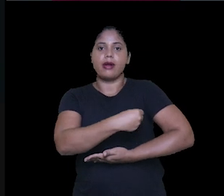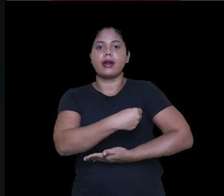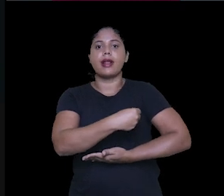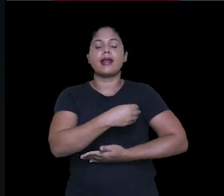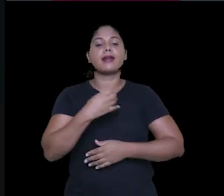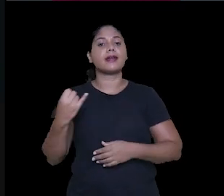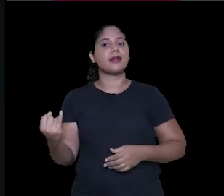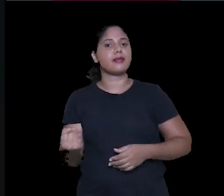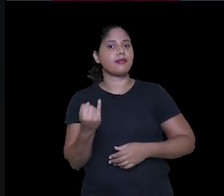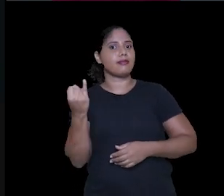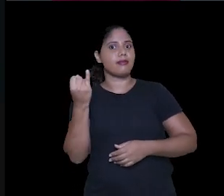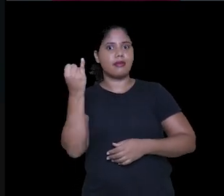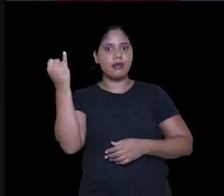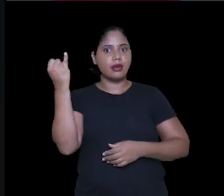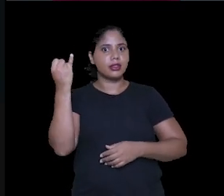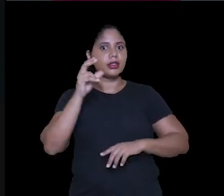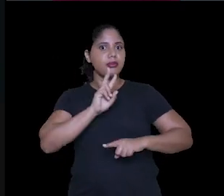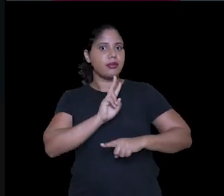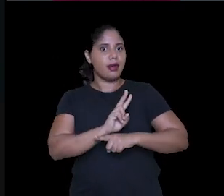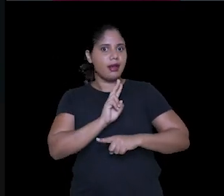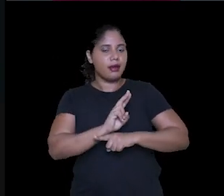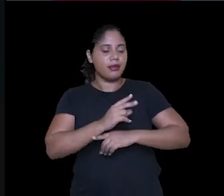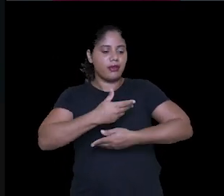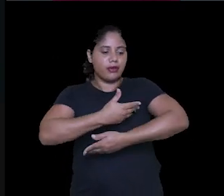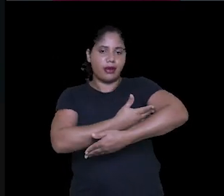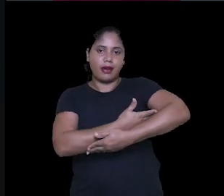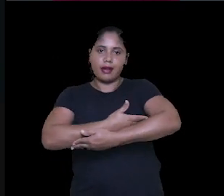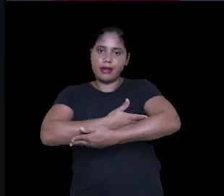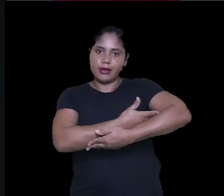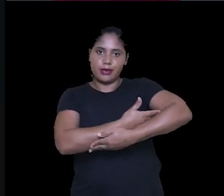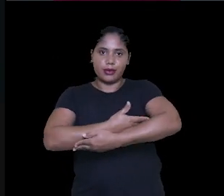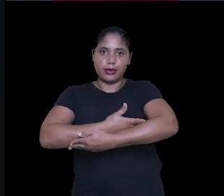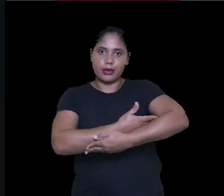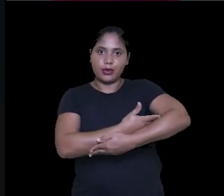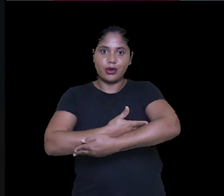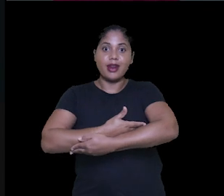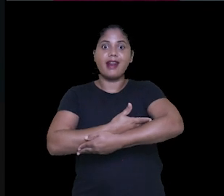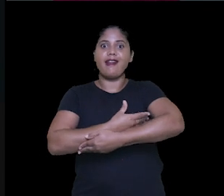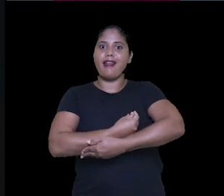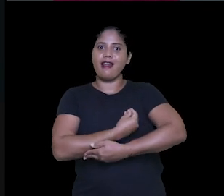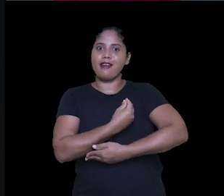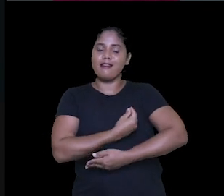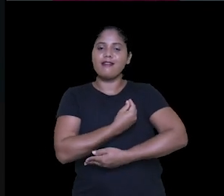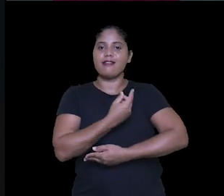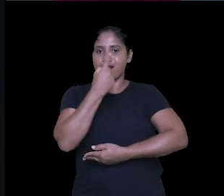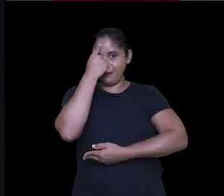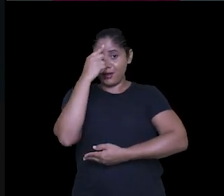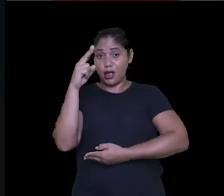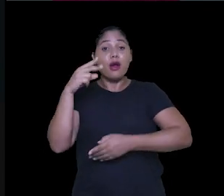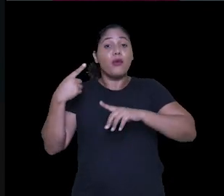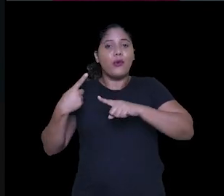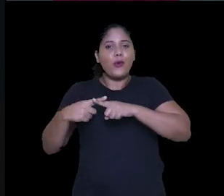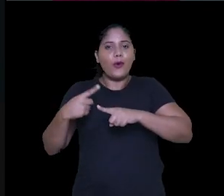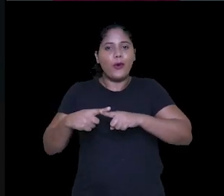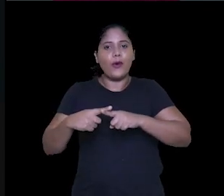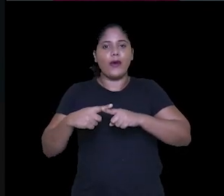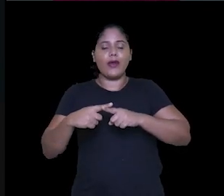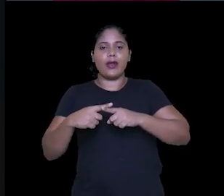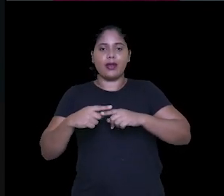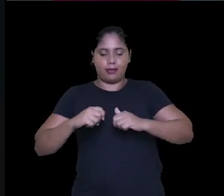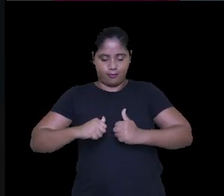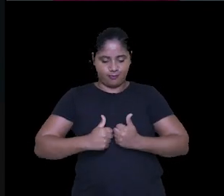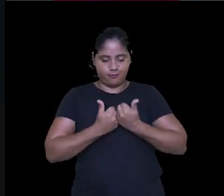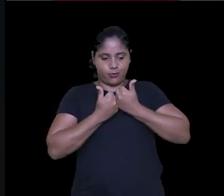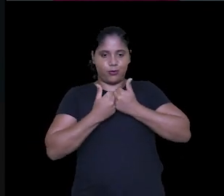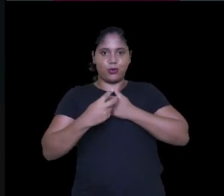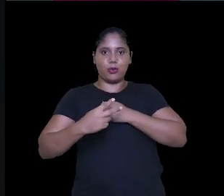para a proteção do recém-nascido nos primeiros dias, porque ele é rico em anticorpos e nutrientes